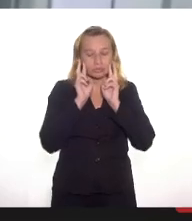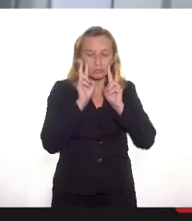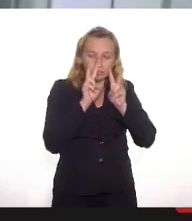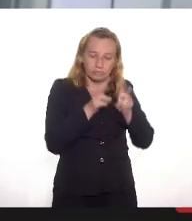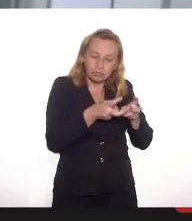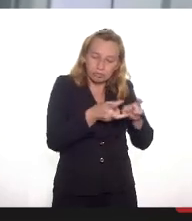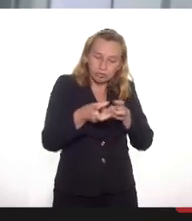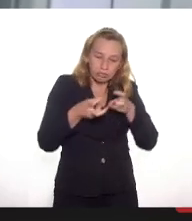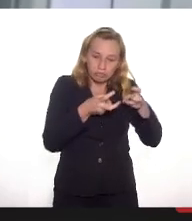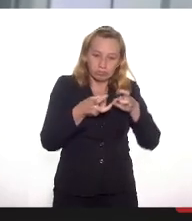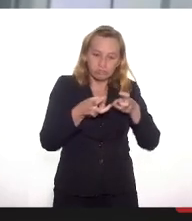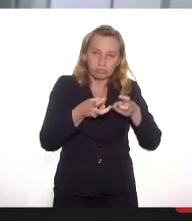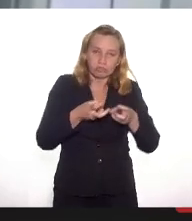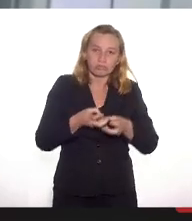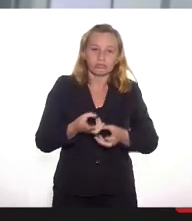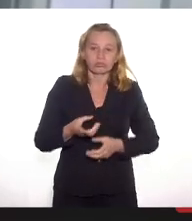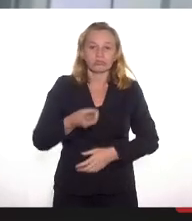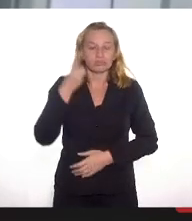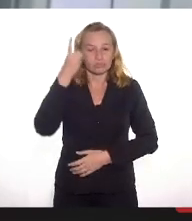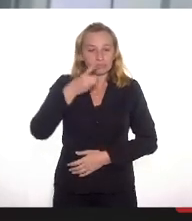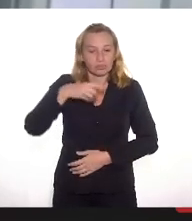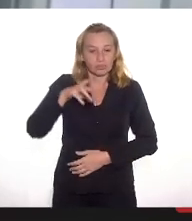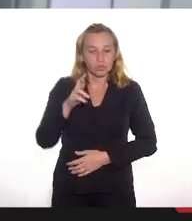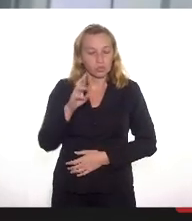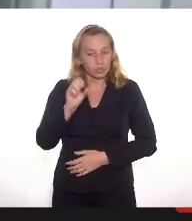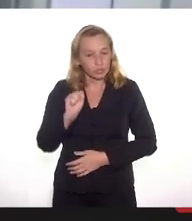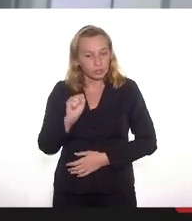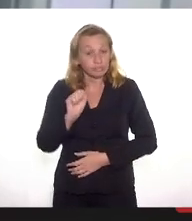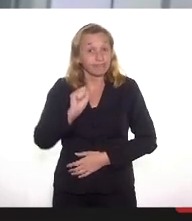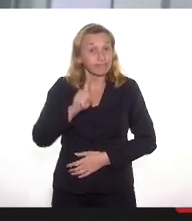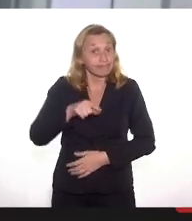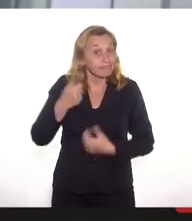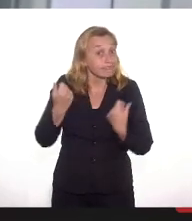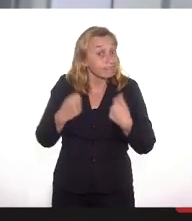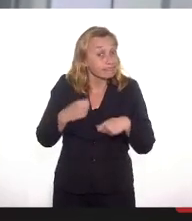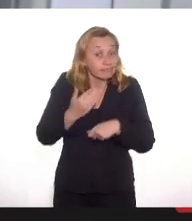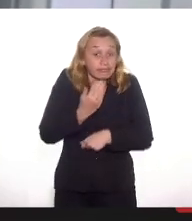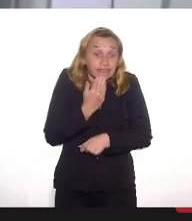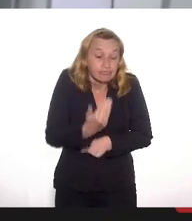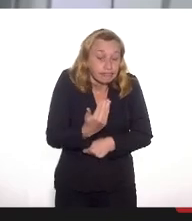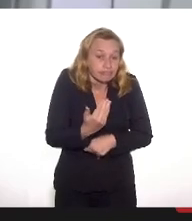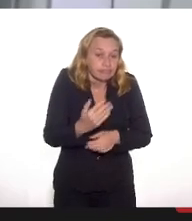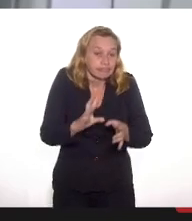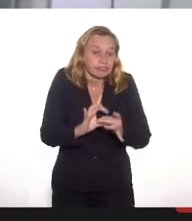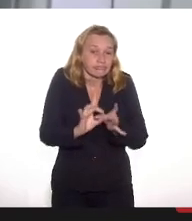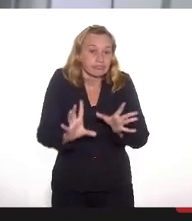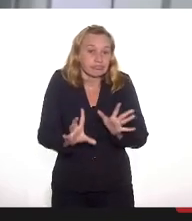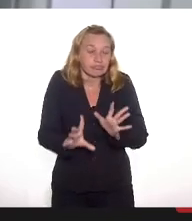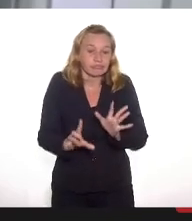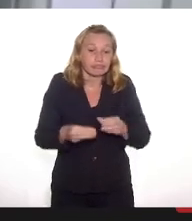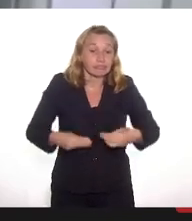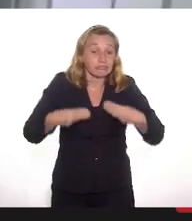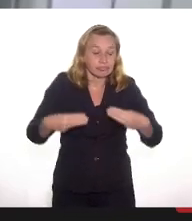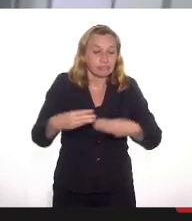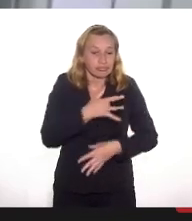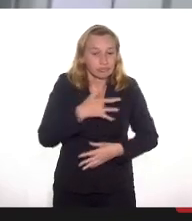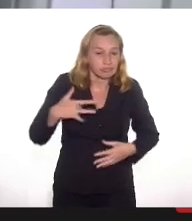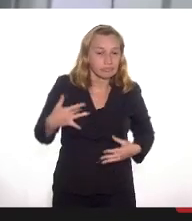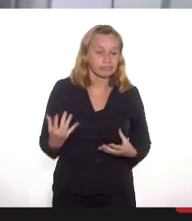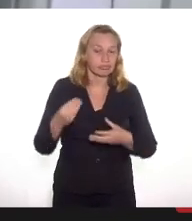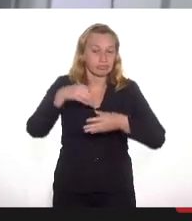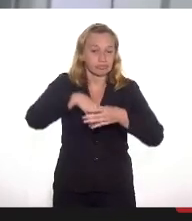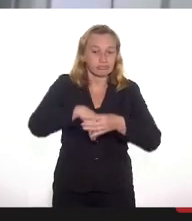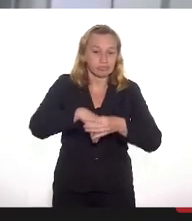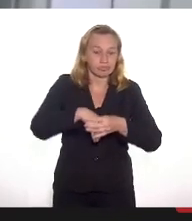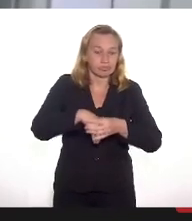atenção sinceramente para o mesmo tempo que seja necessário pedir o aval do Ministério da Saúde para incluindo